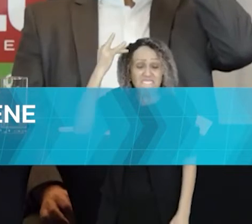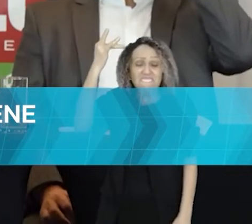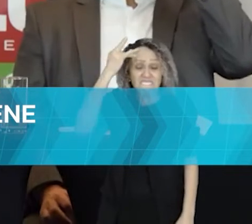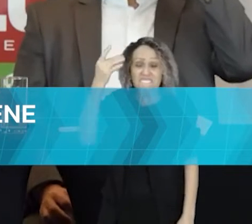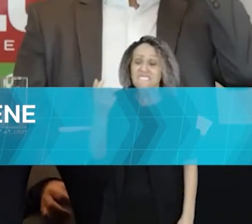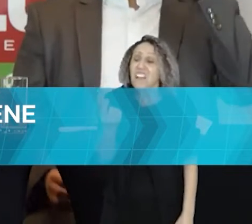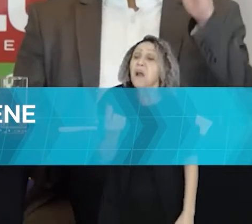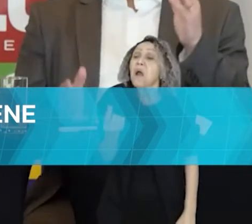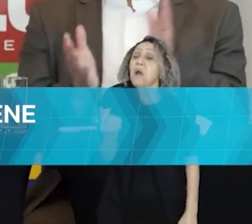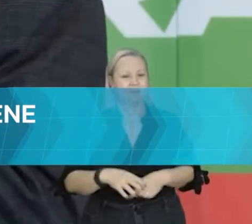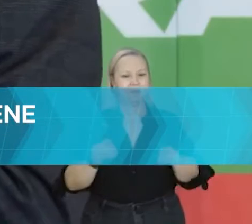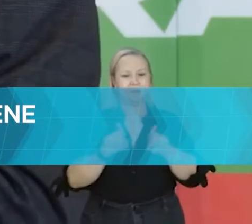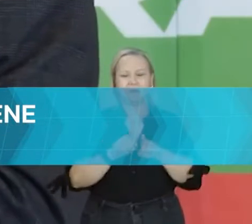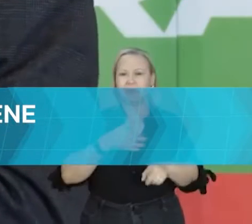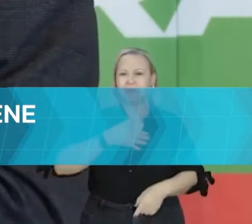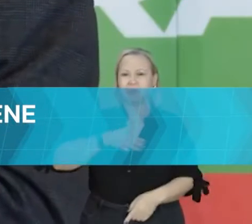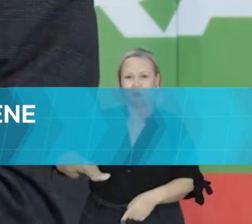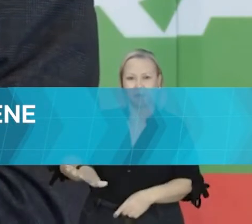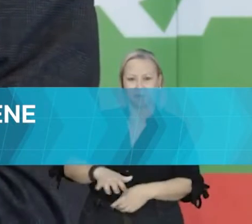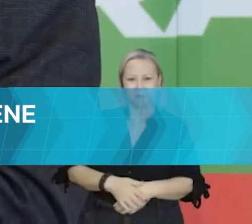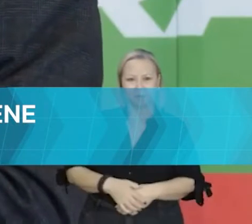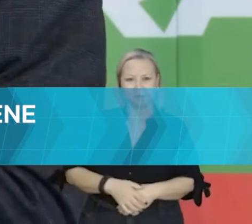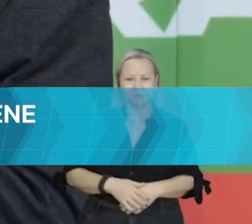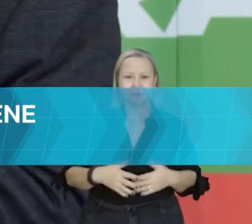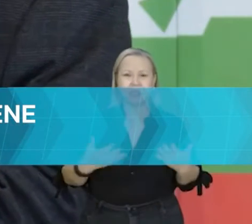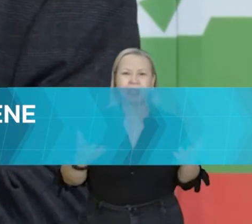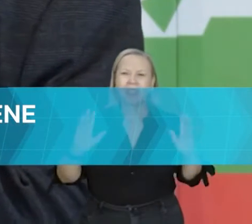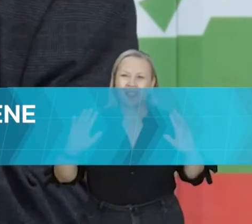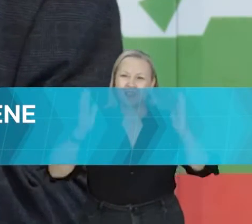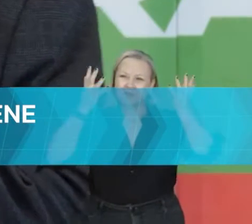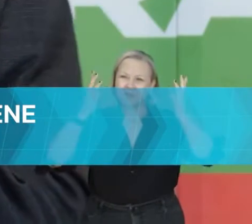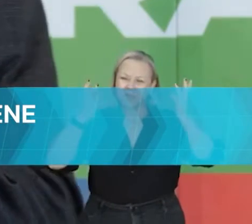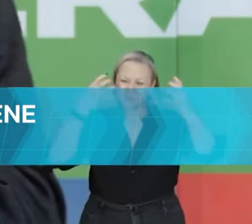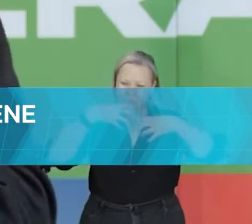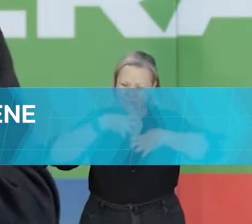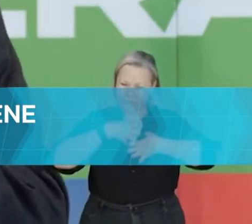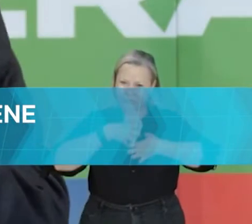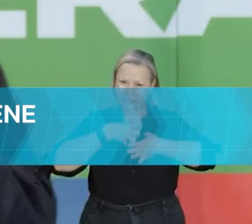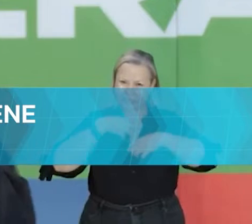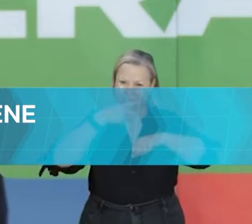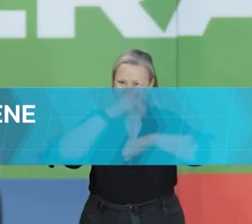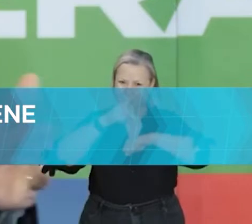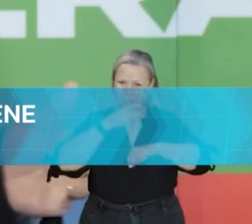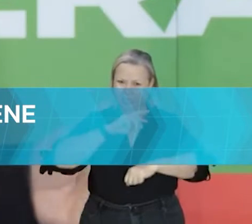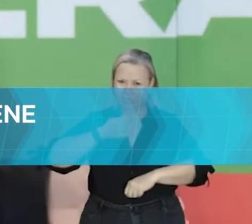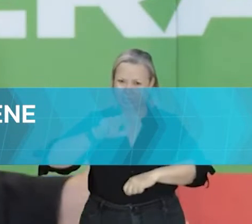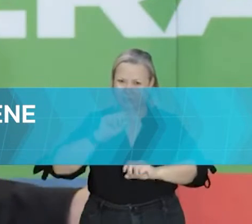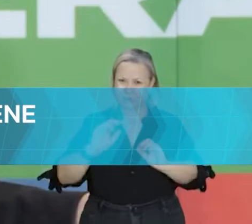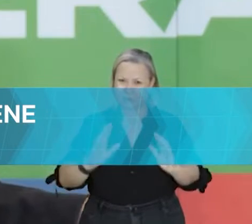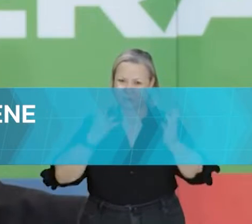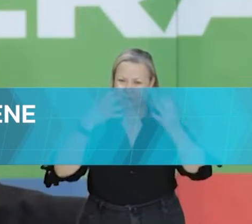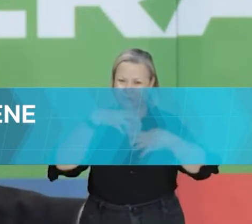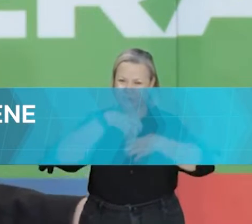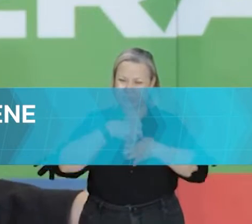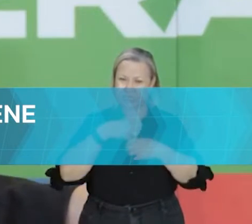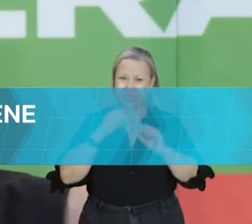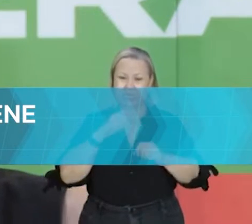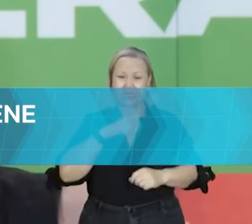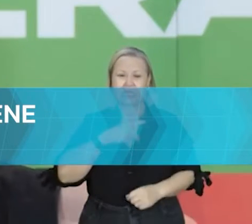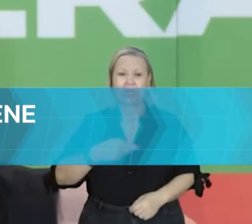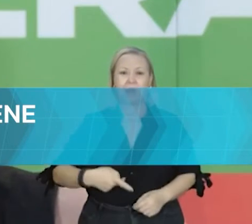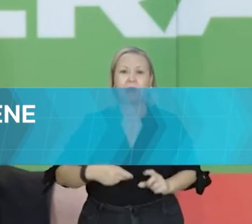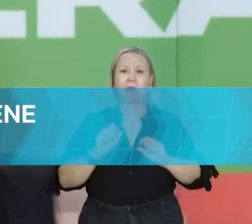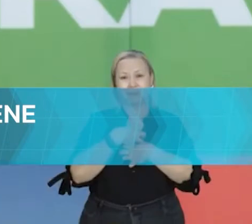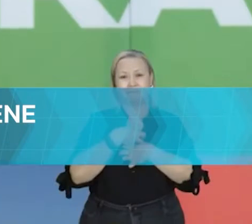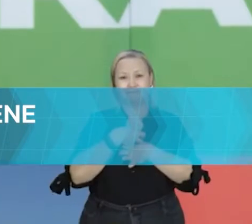que querem viajar nesse país Lula destacou ainda que a atual imagem do país não traz turista e não ajuda no